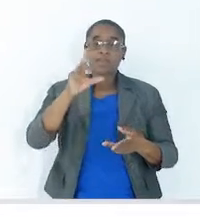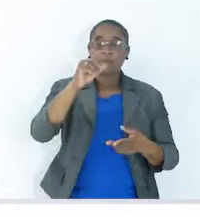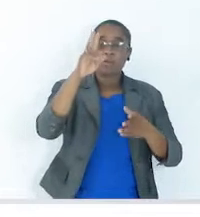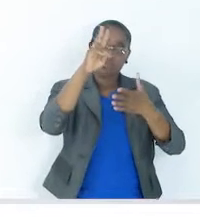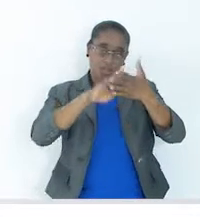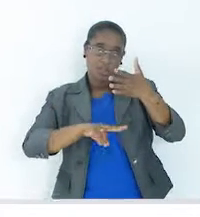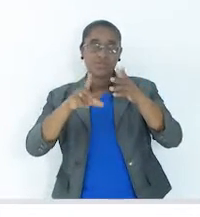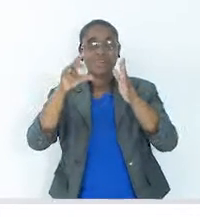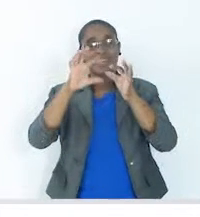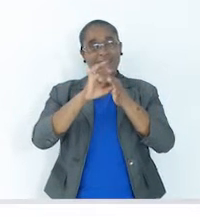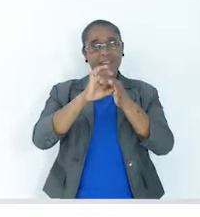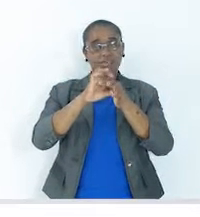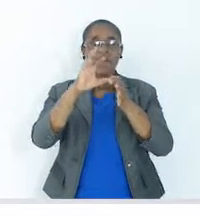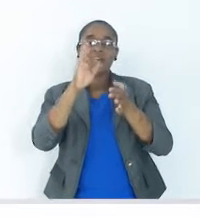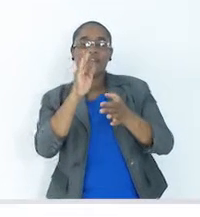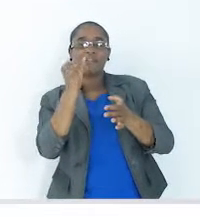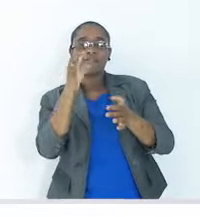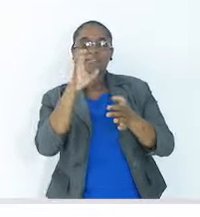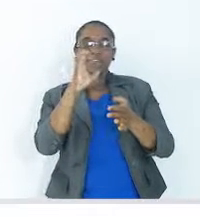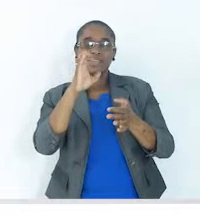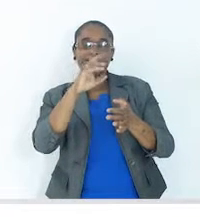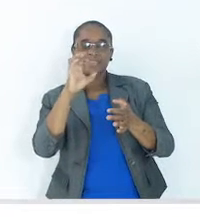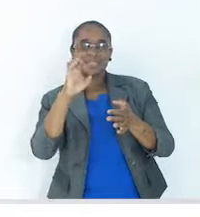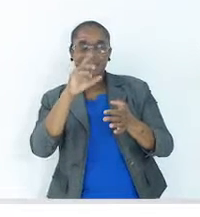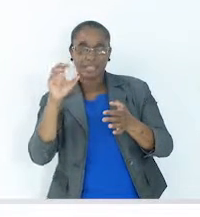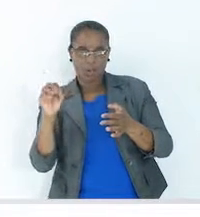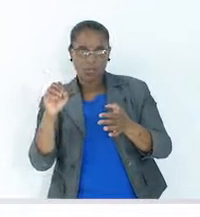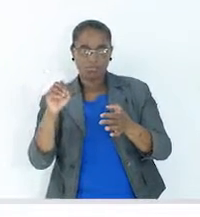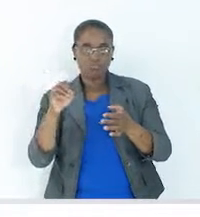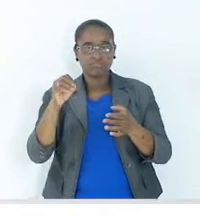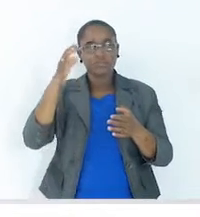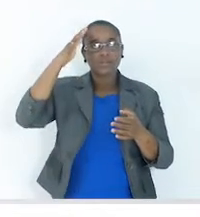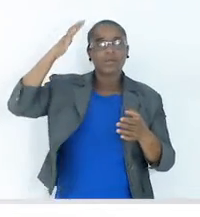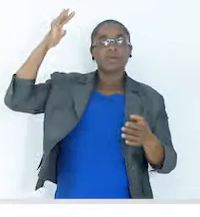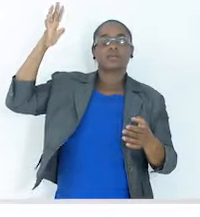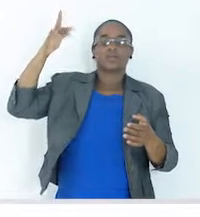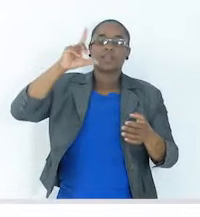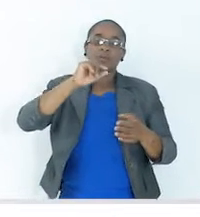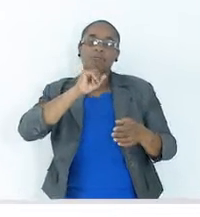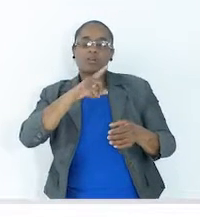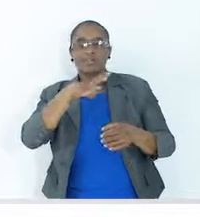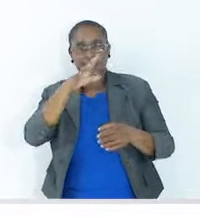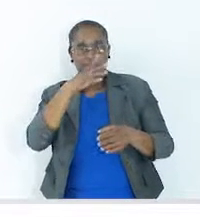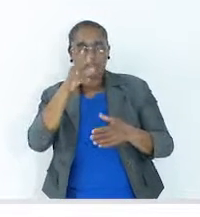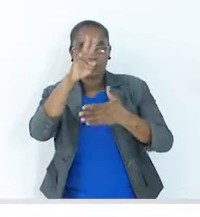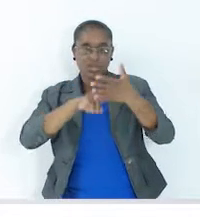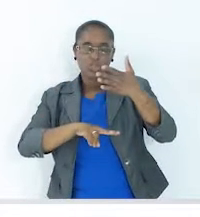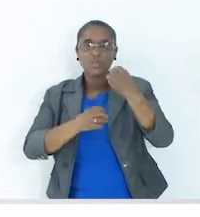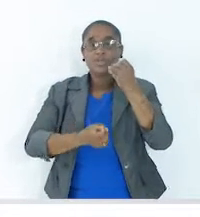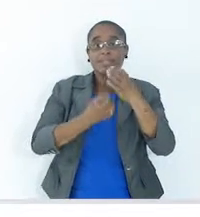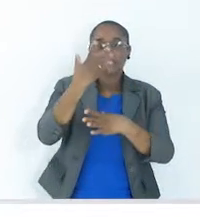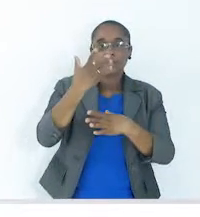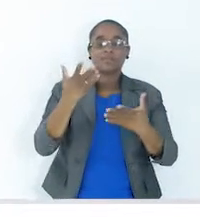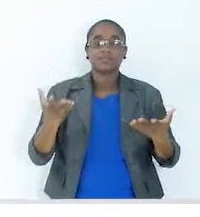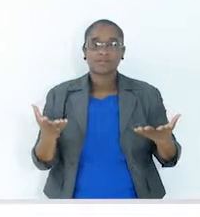ficção, fictício, imaginativo. Por isso, também podes dizer que é um texto criativo.